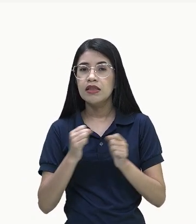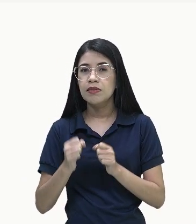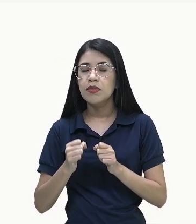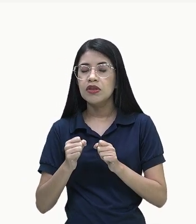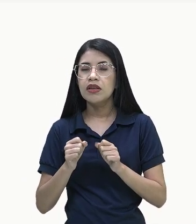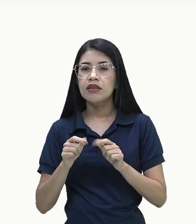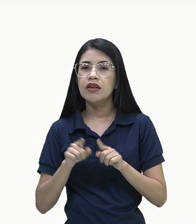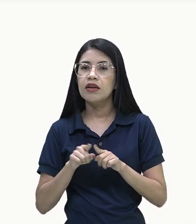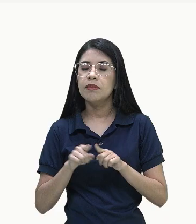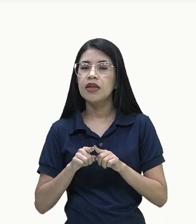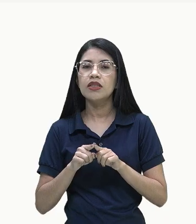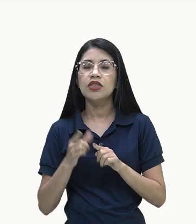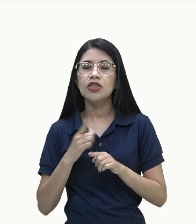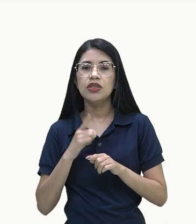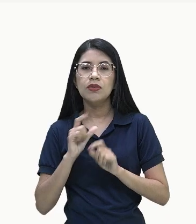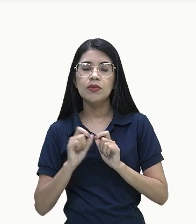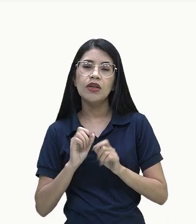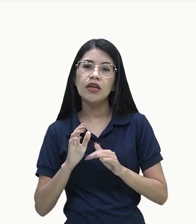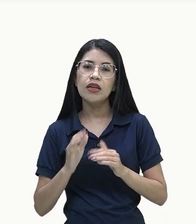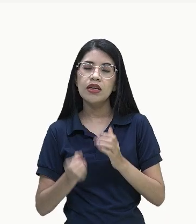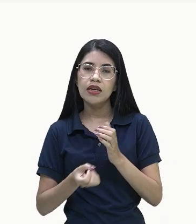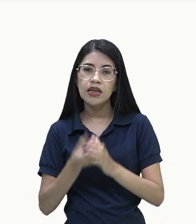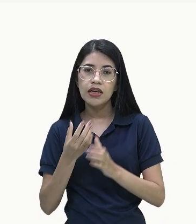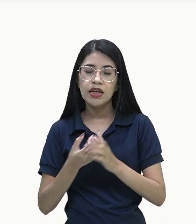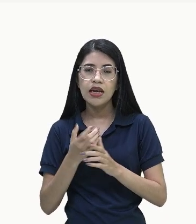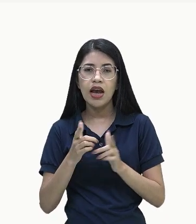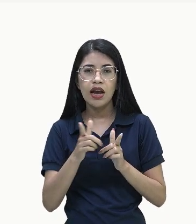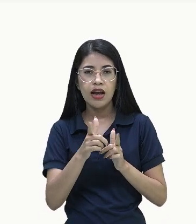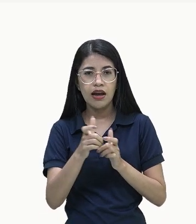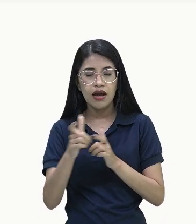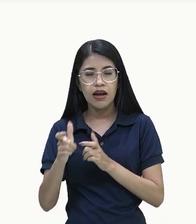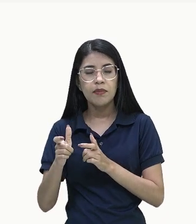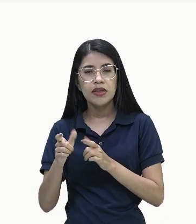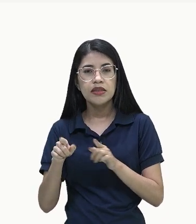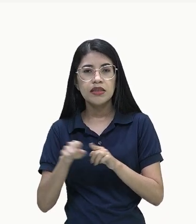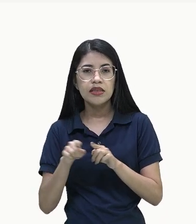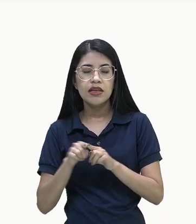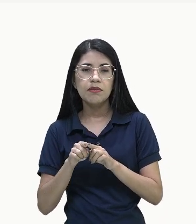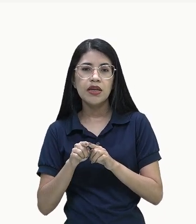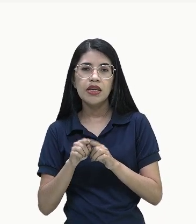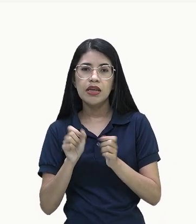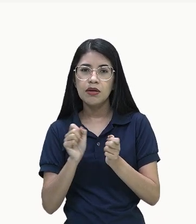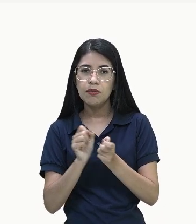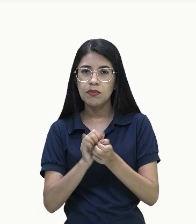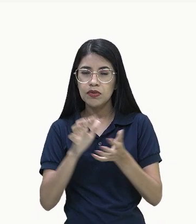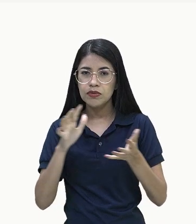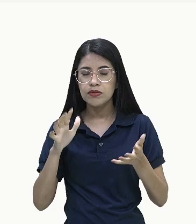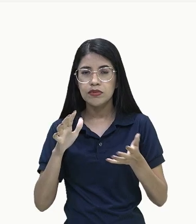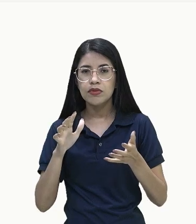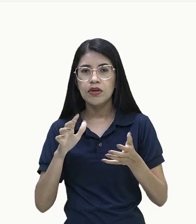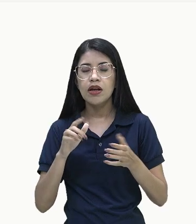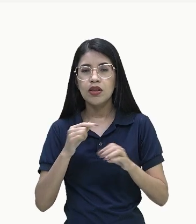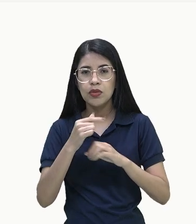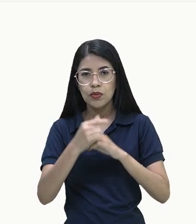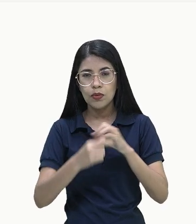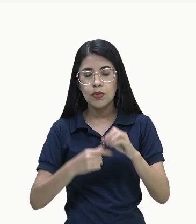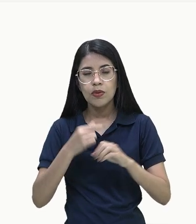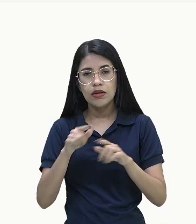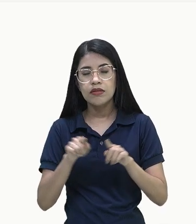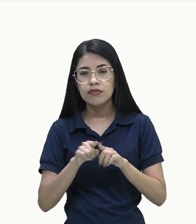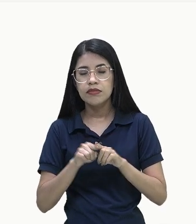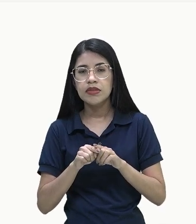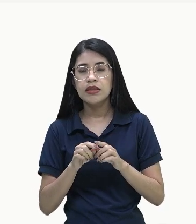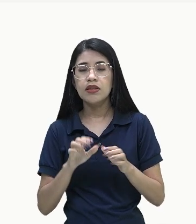arsenal militar incluía desenvolver armas nucleares, tá certo? E a gente vai ver como isso aconteceu mais à frente também. O mundo